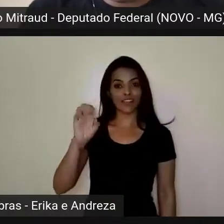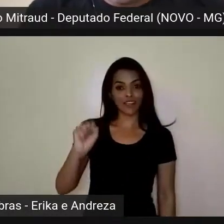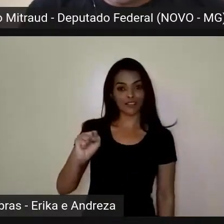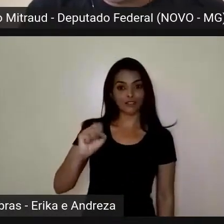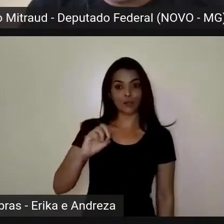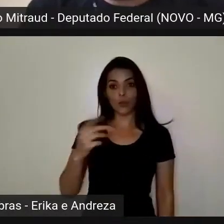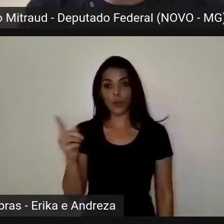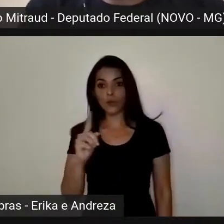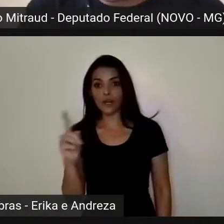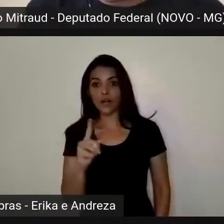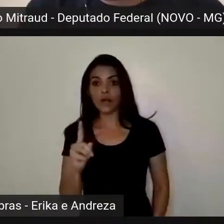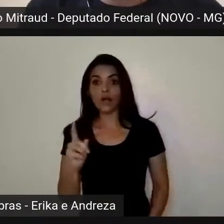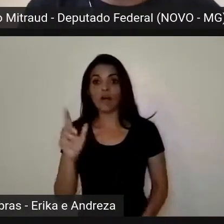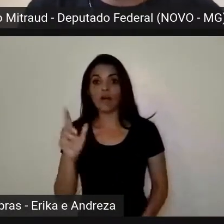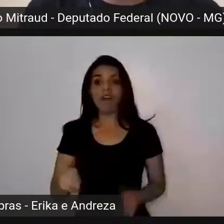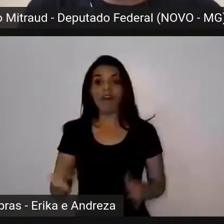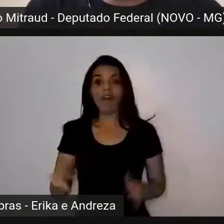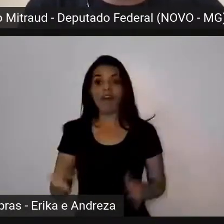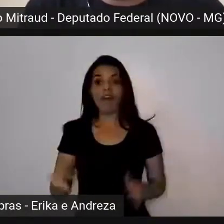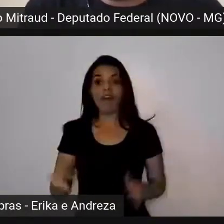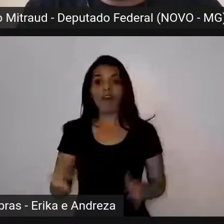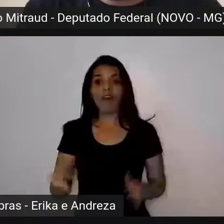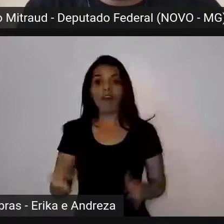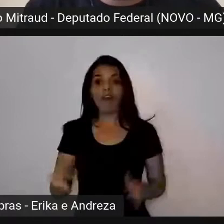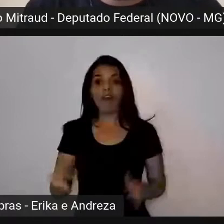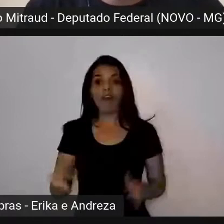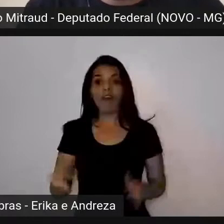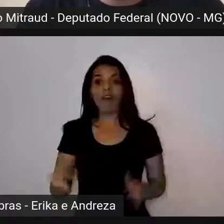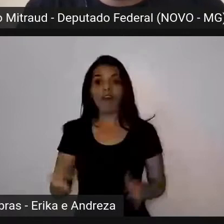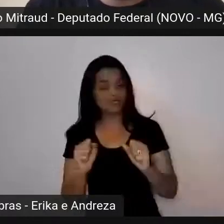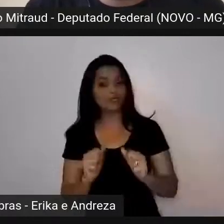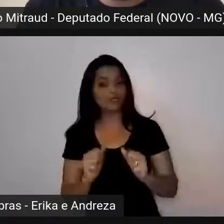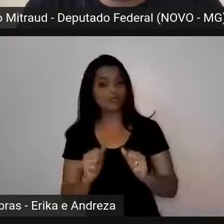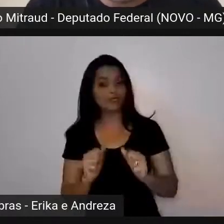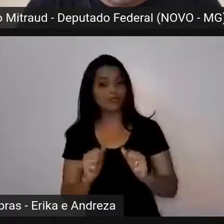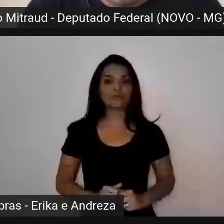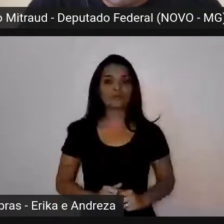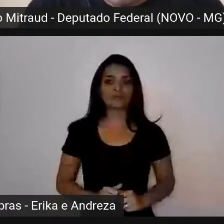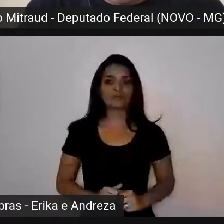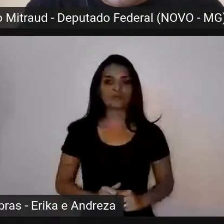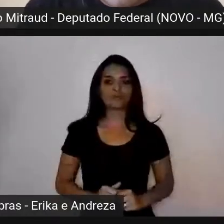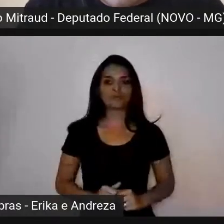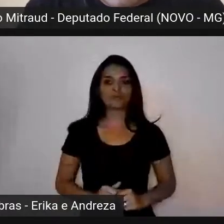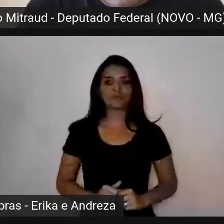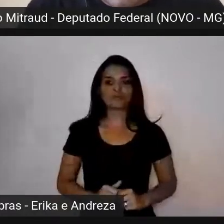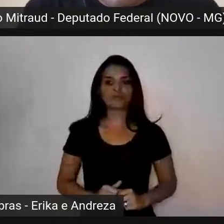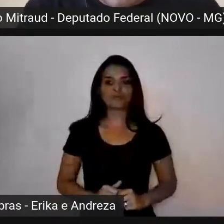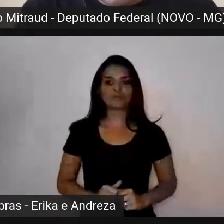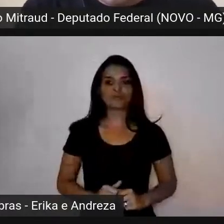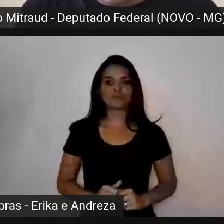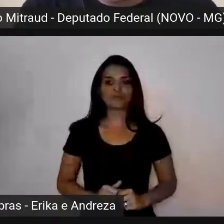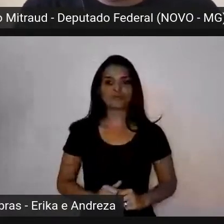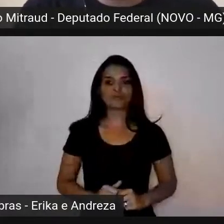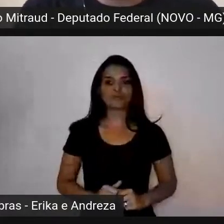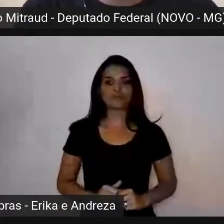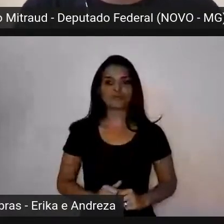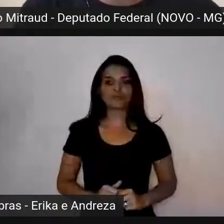fazer com... isso não tem que estar na PEC, a meu ver, tá? Isso tem que estar realmente em legislação infraconstitucional,